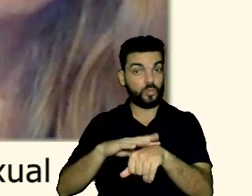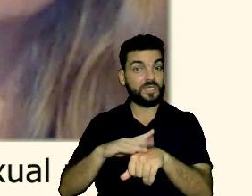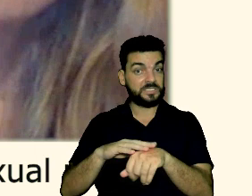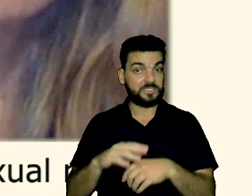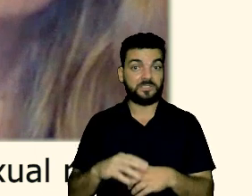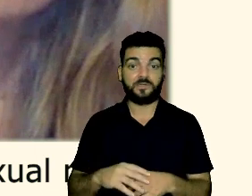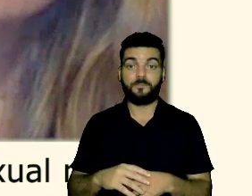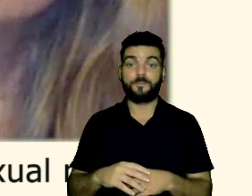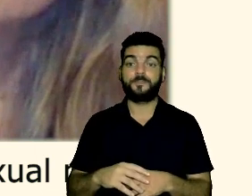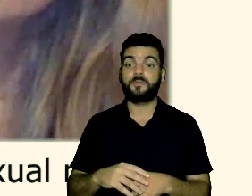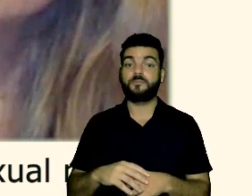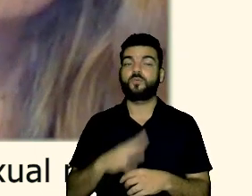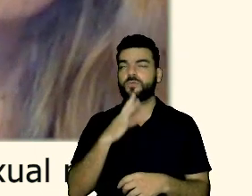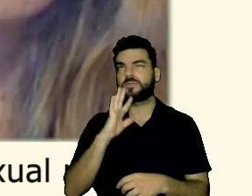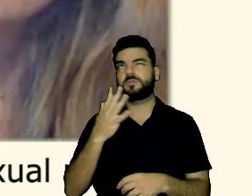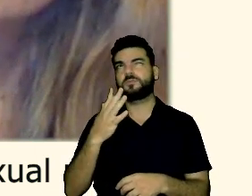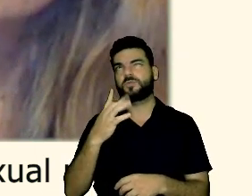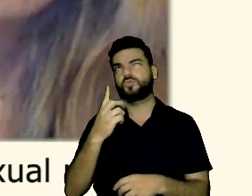né,